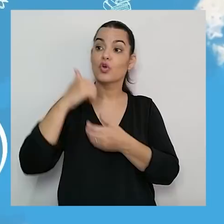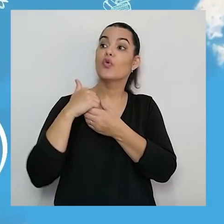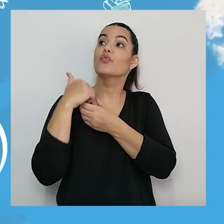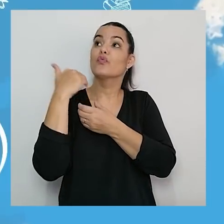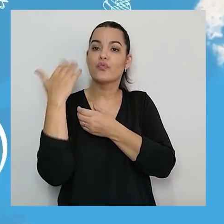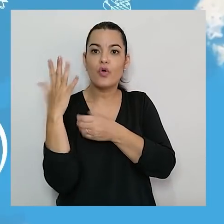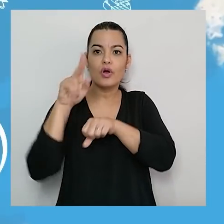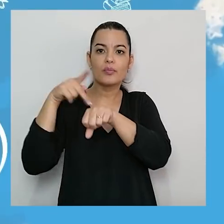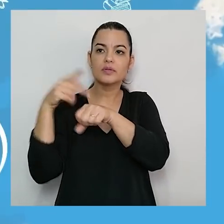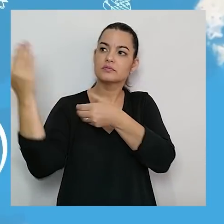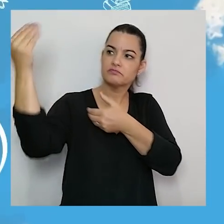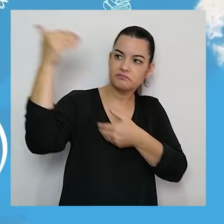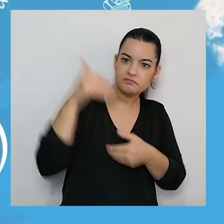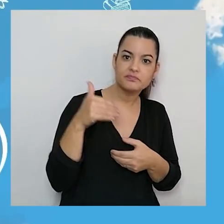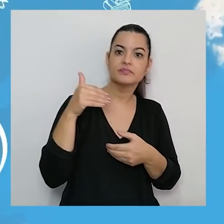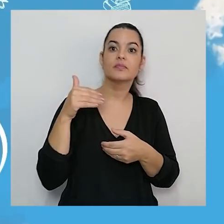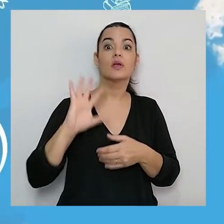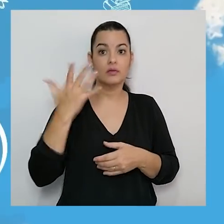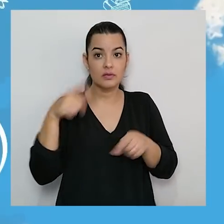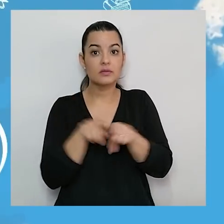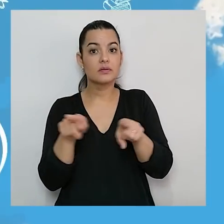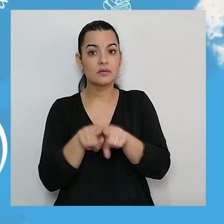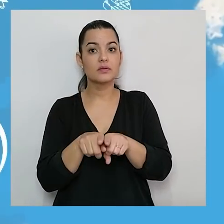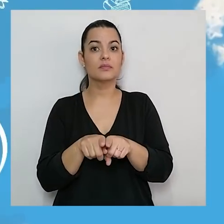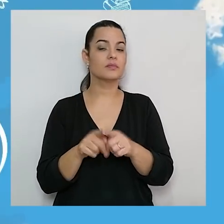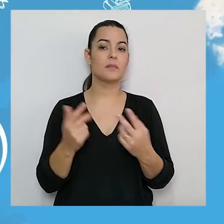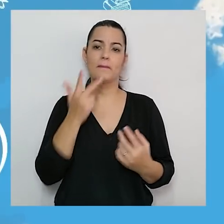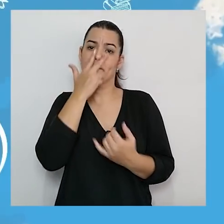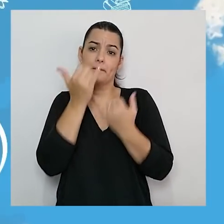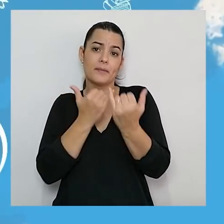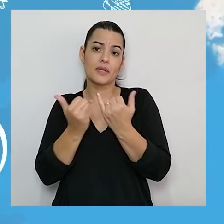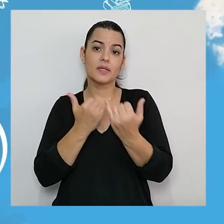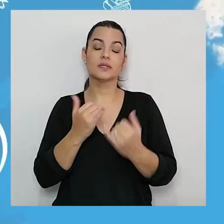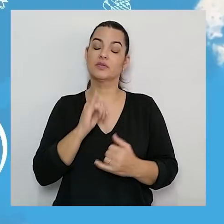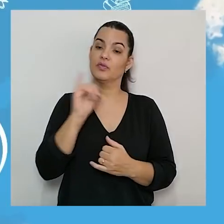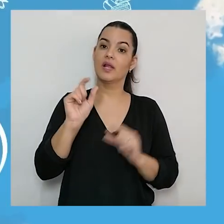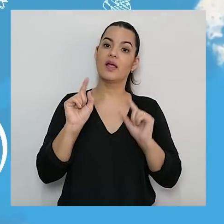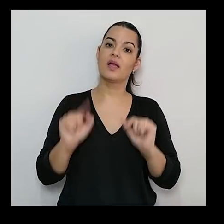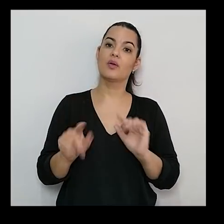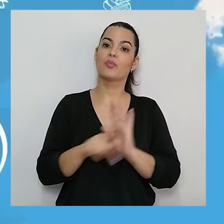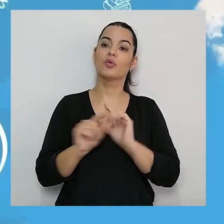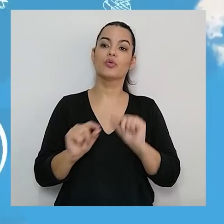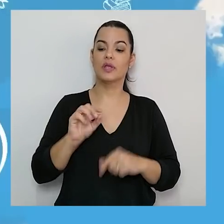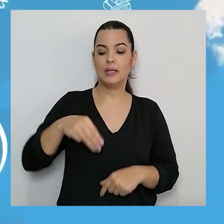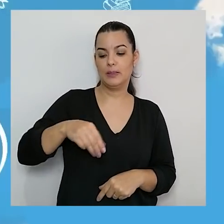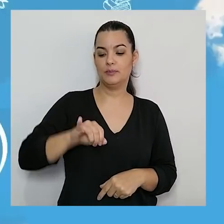caso mais ainda, né, turma? Ou ainda, a gente fala que é uma migração internacional.